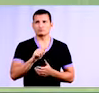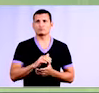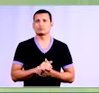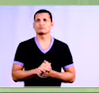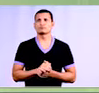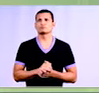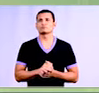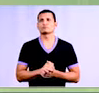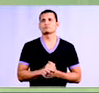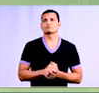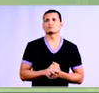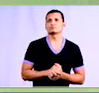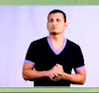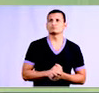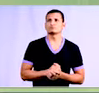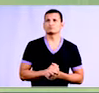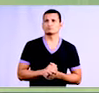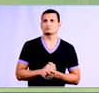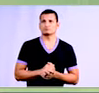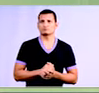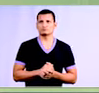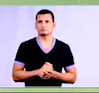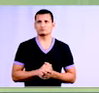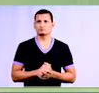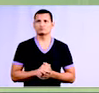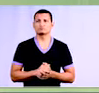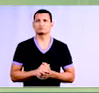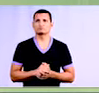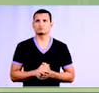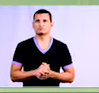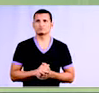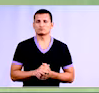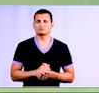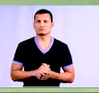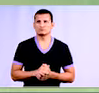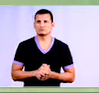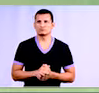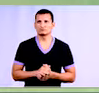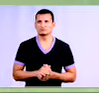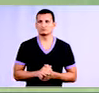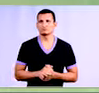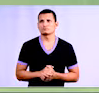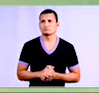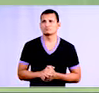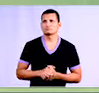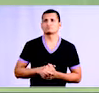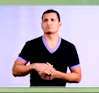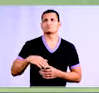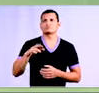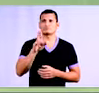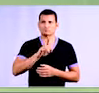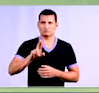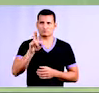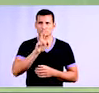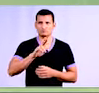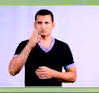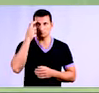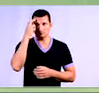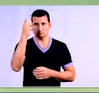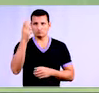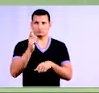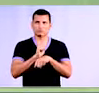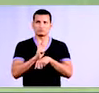estamos falando desde o começo da aula, a utilização inteligente, o gerenciamento